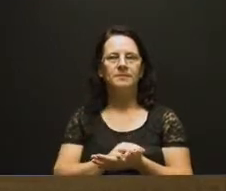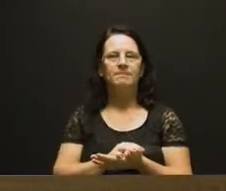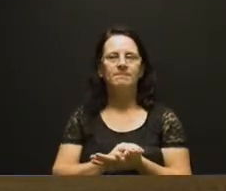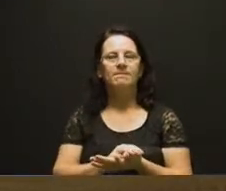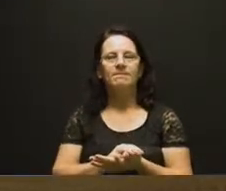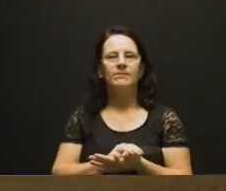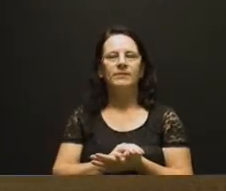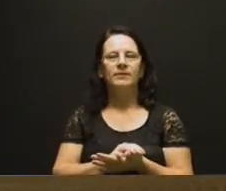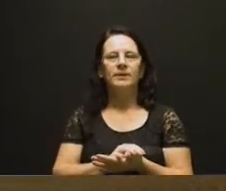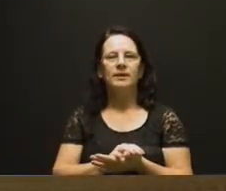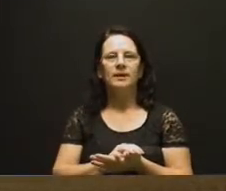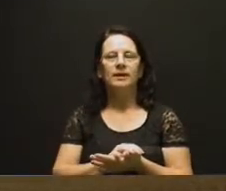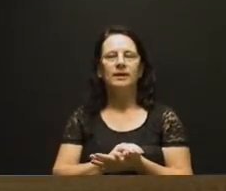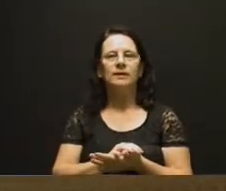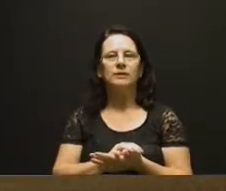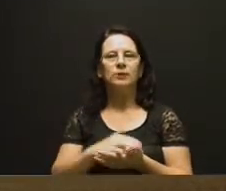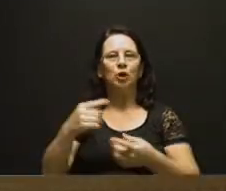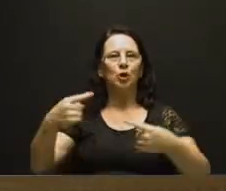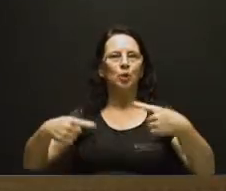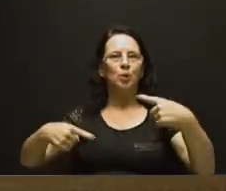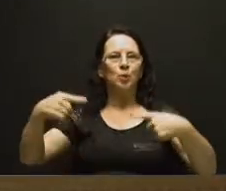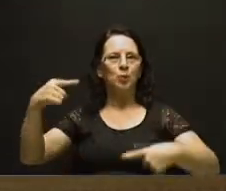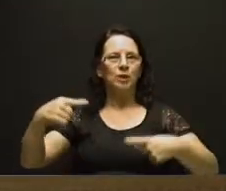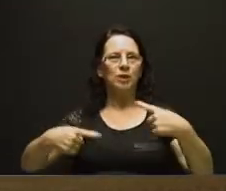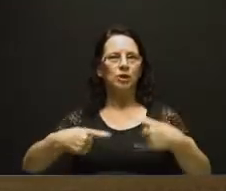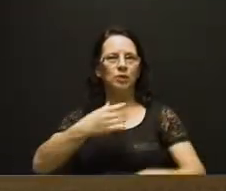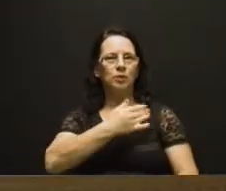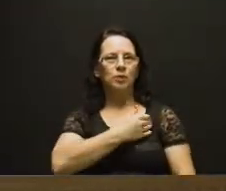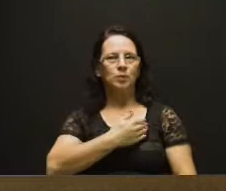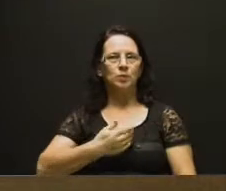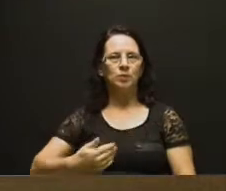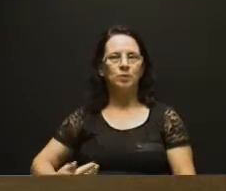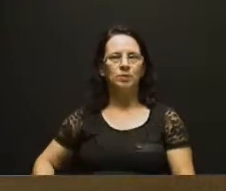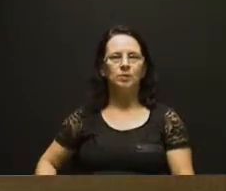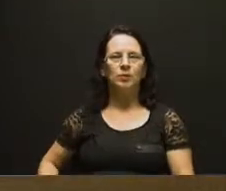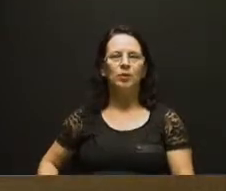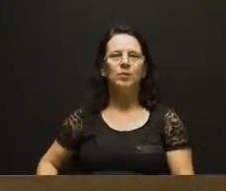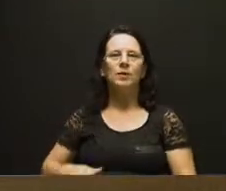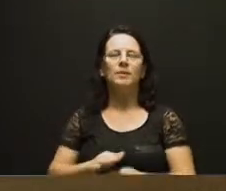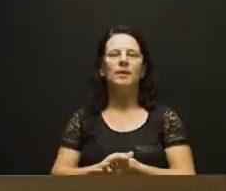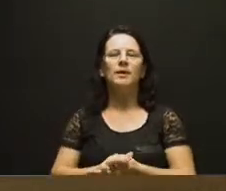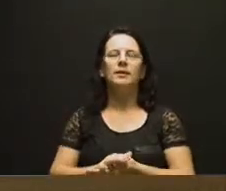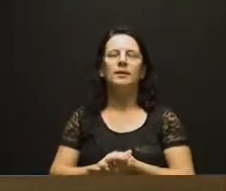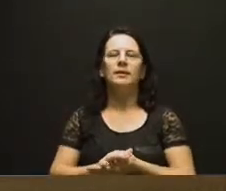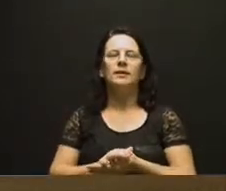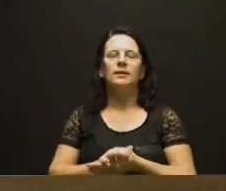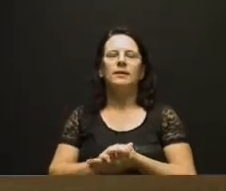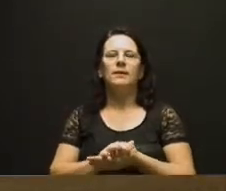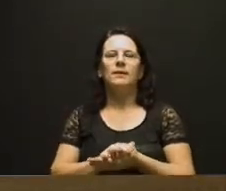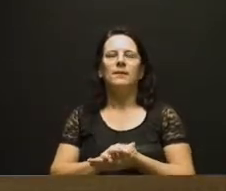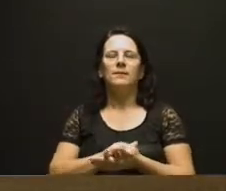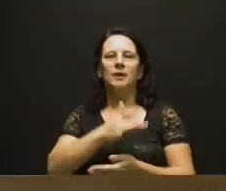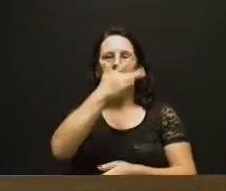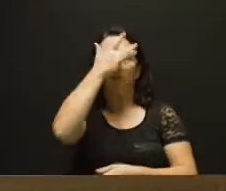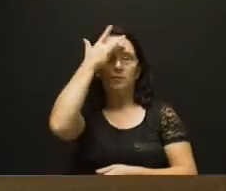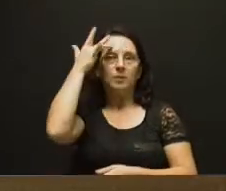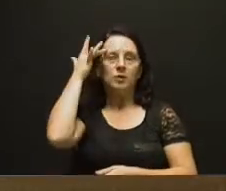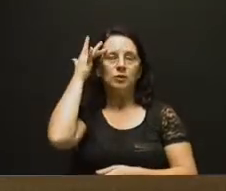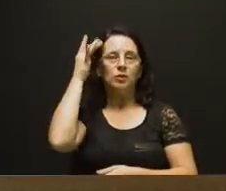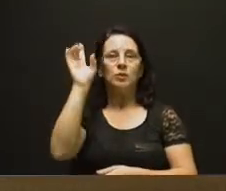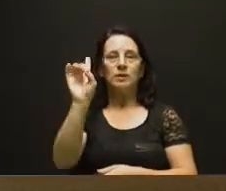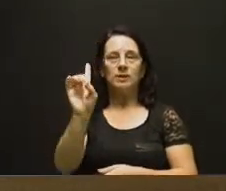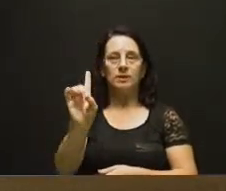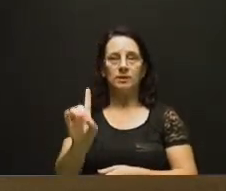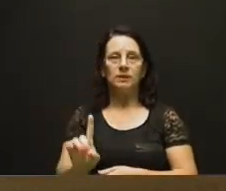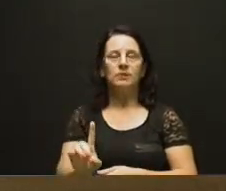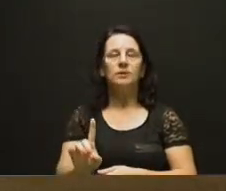as políticas públicas voltadas para os portadores de necessidades especiais elas